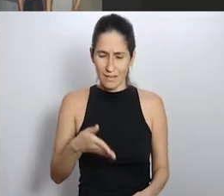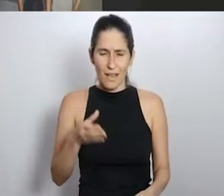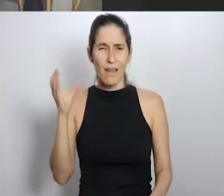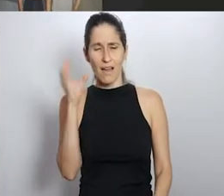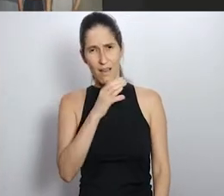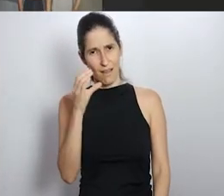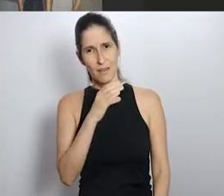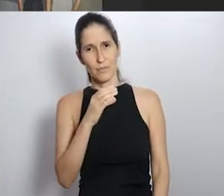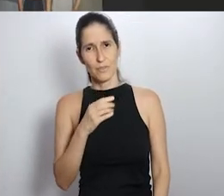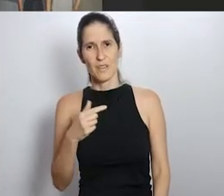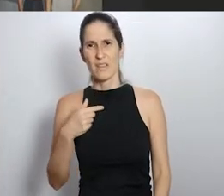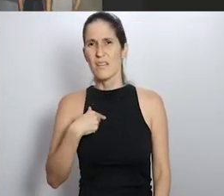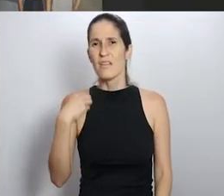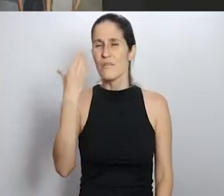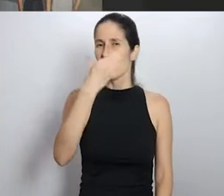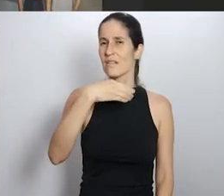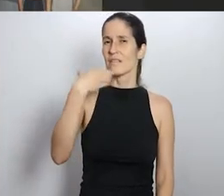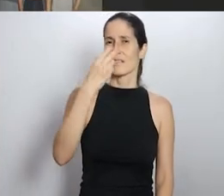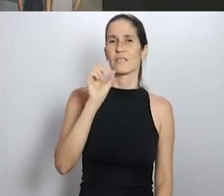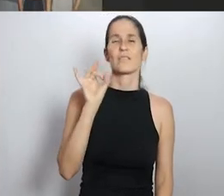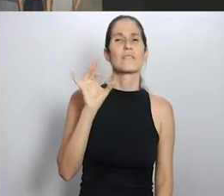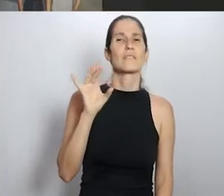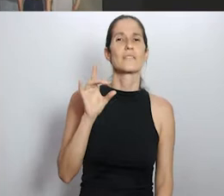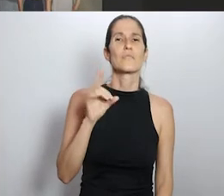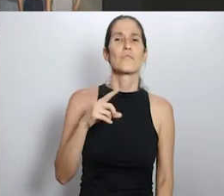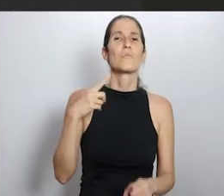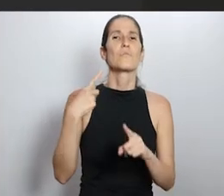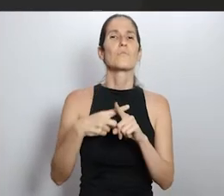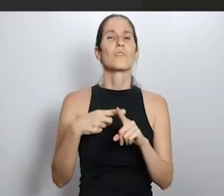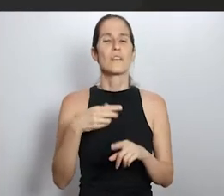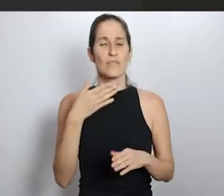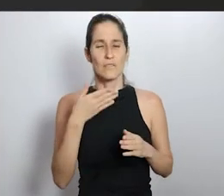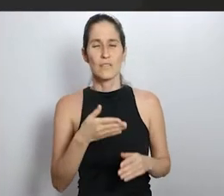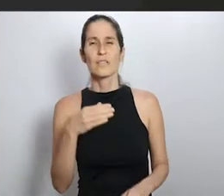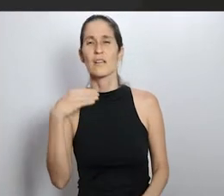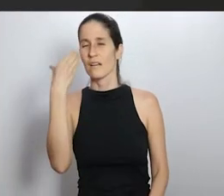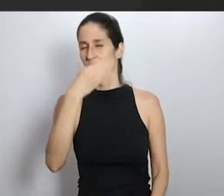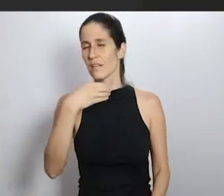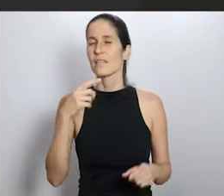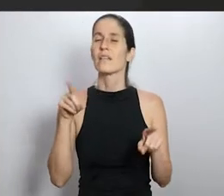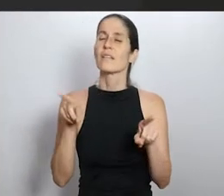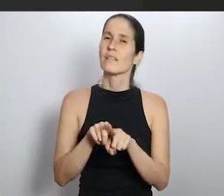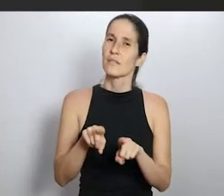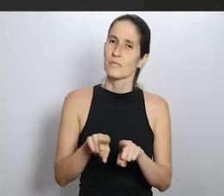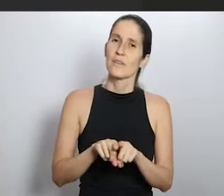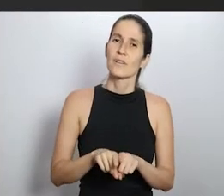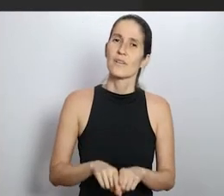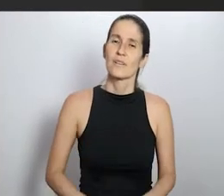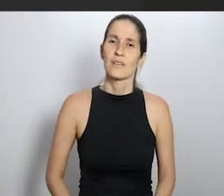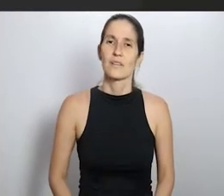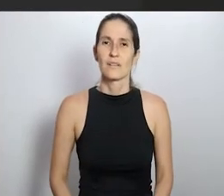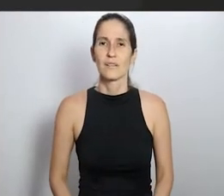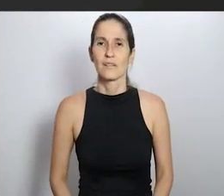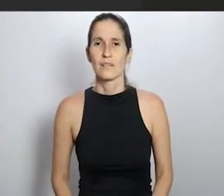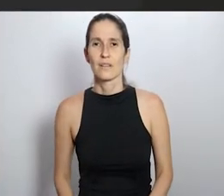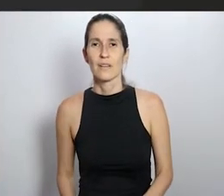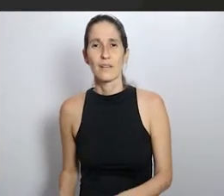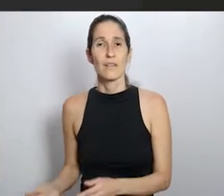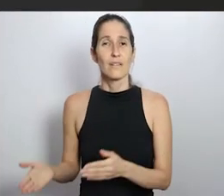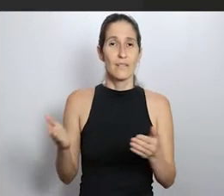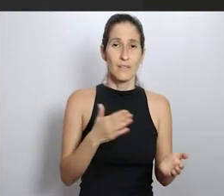pacho, vem ocupar teu lugar. Eu não vou cantar sozinho, tendo outro